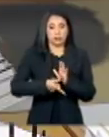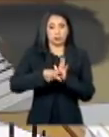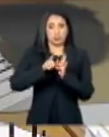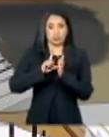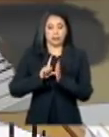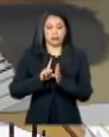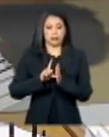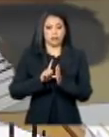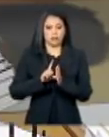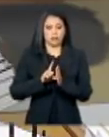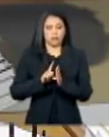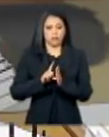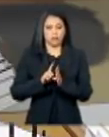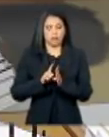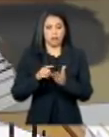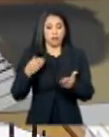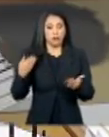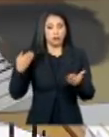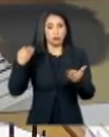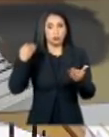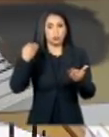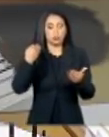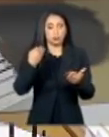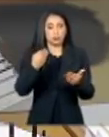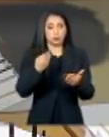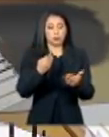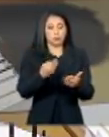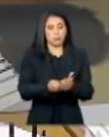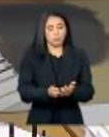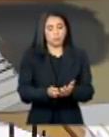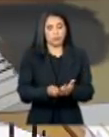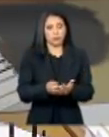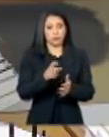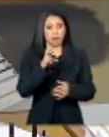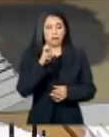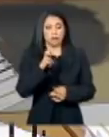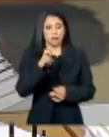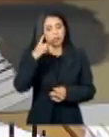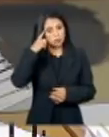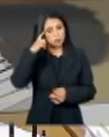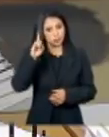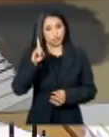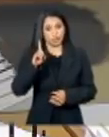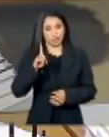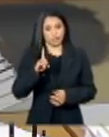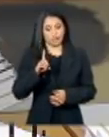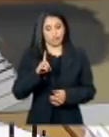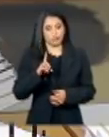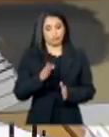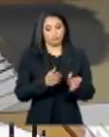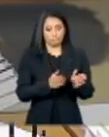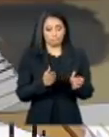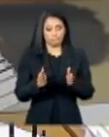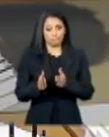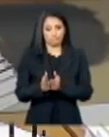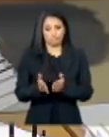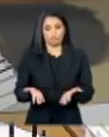o prazo de cinco dias o presidente